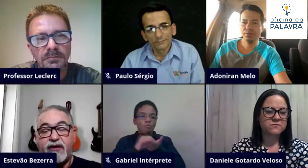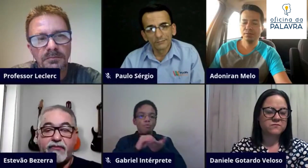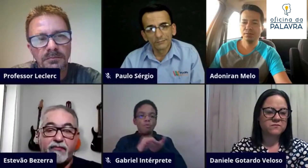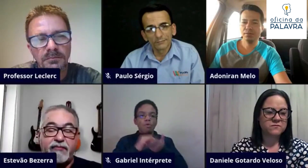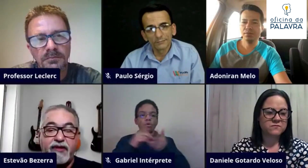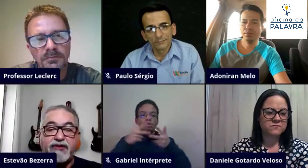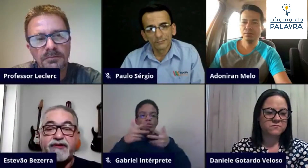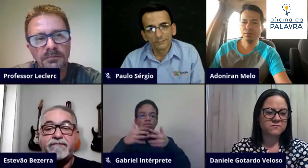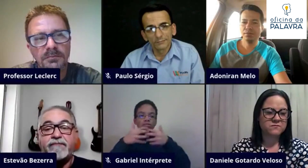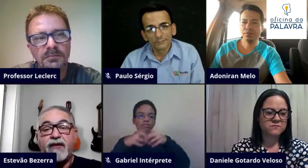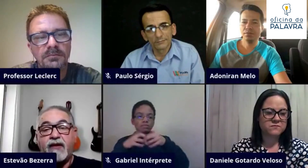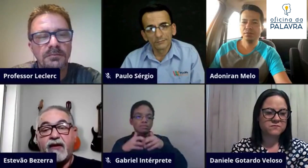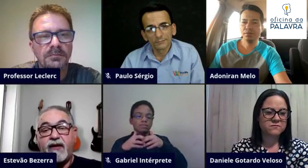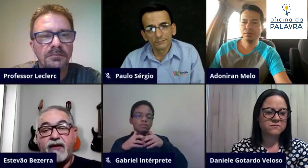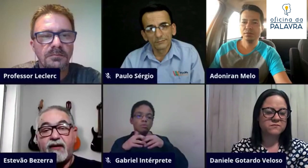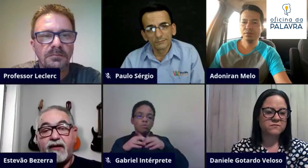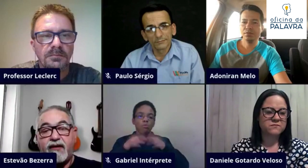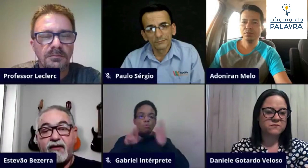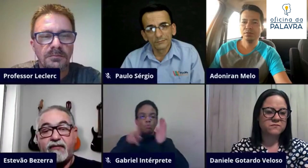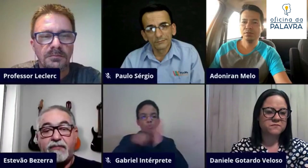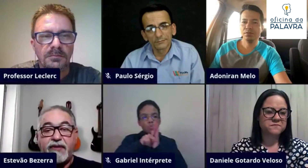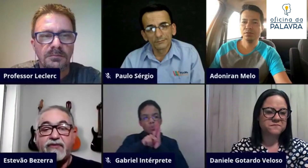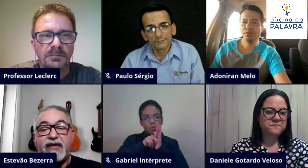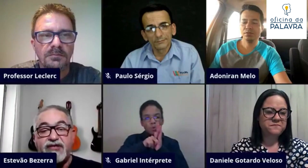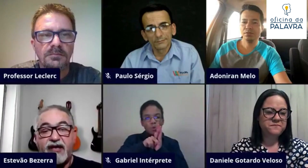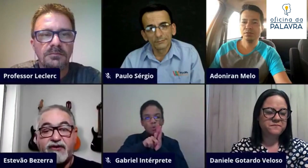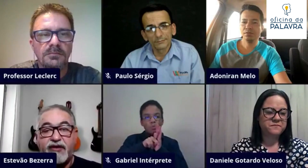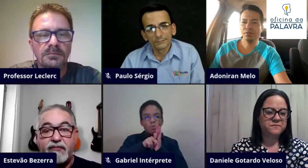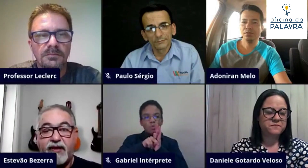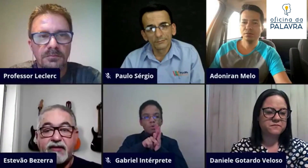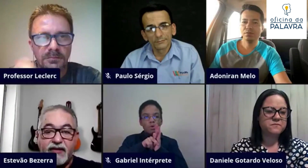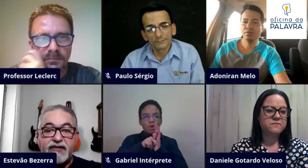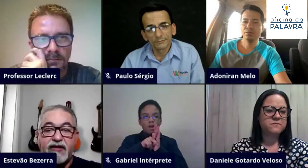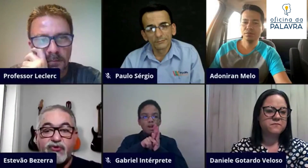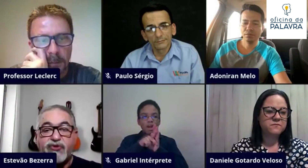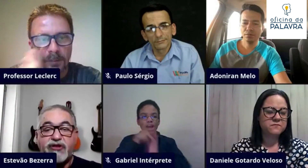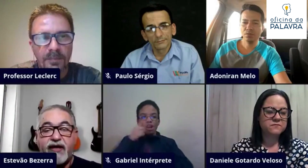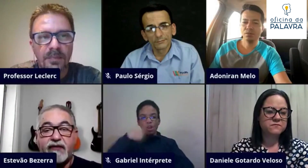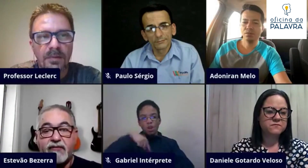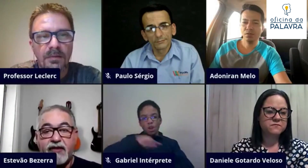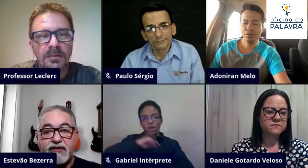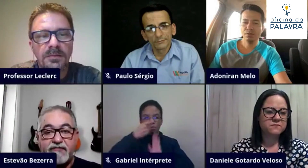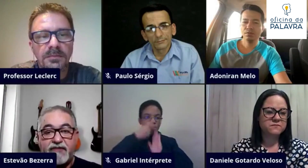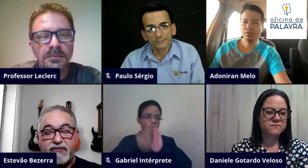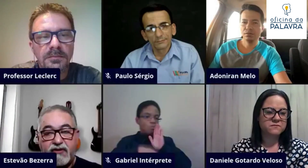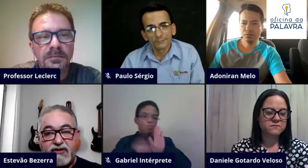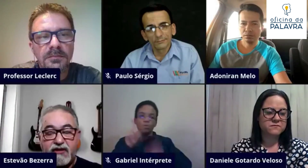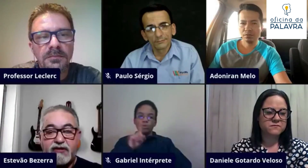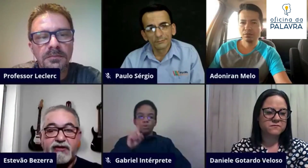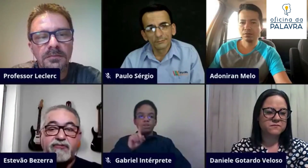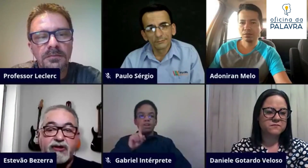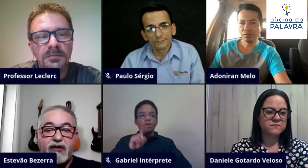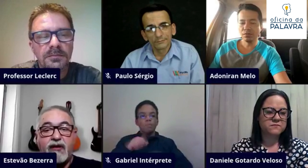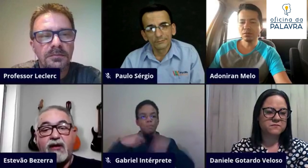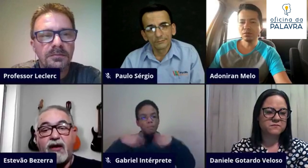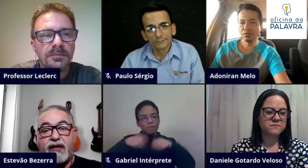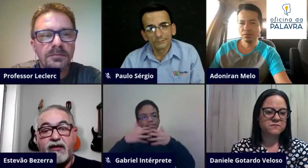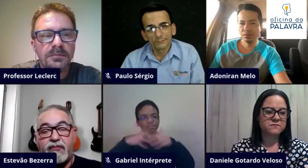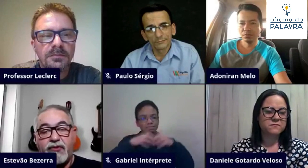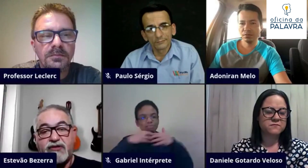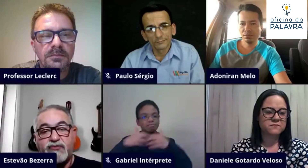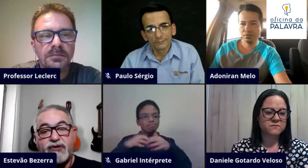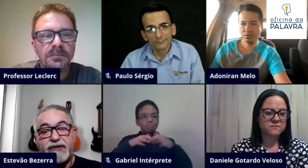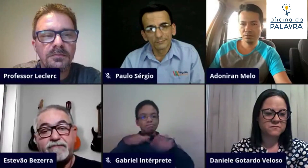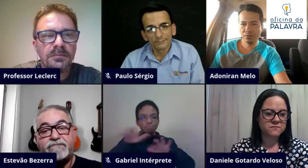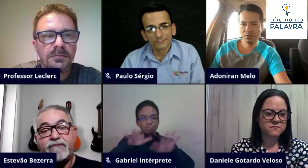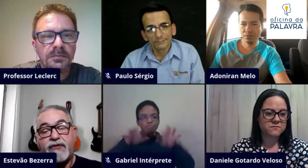para ele do que propriamente dependendo da gente, né? Mas é esse ajuste técnico que tem que ser feito. E nós acreditamos que